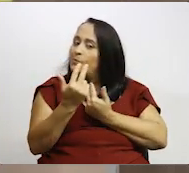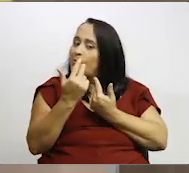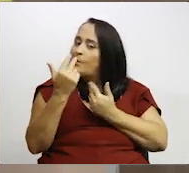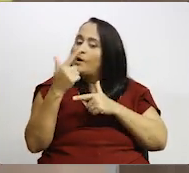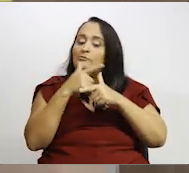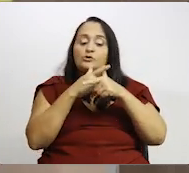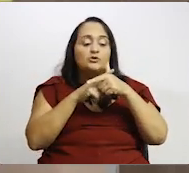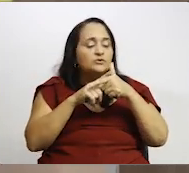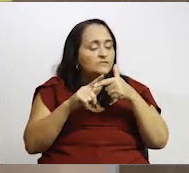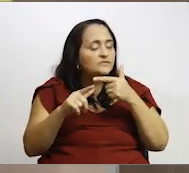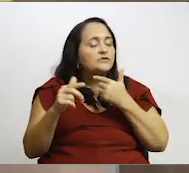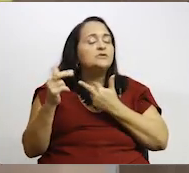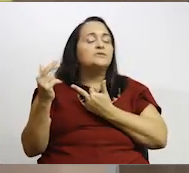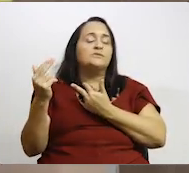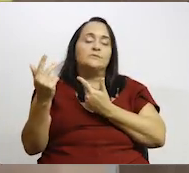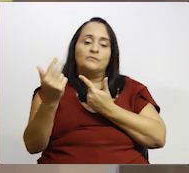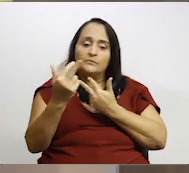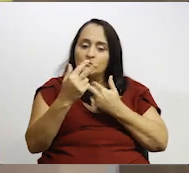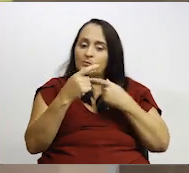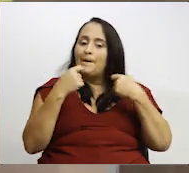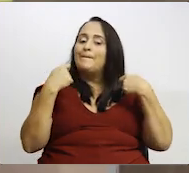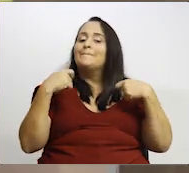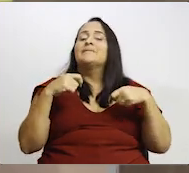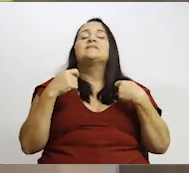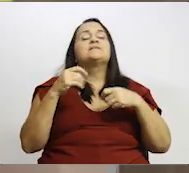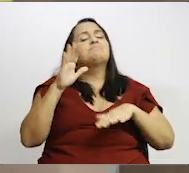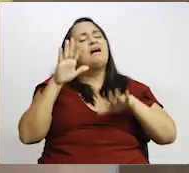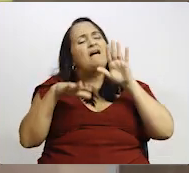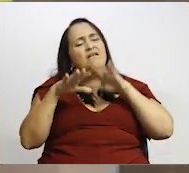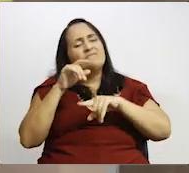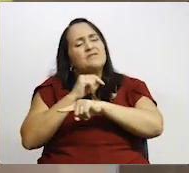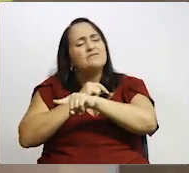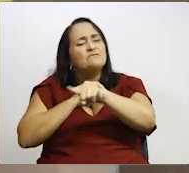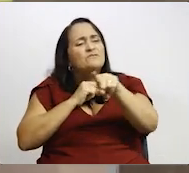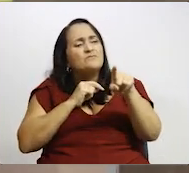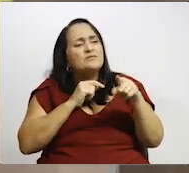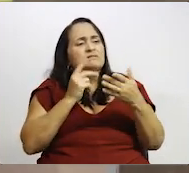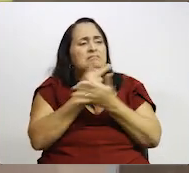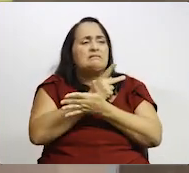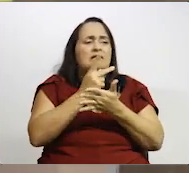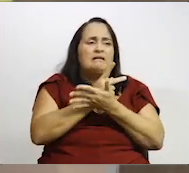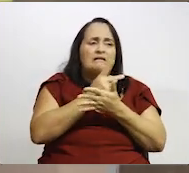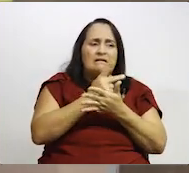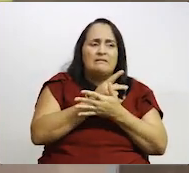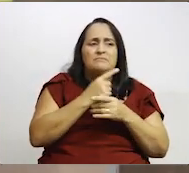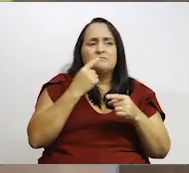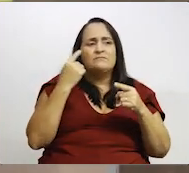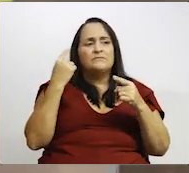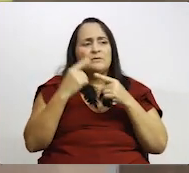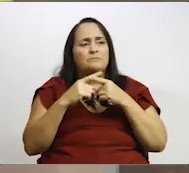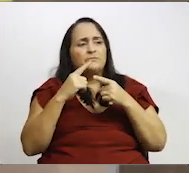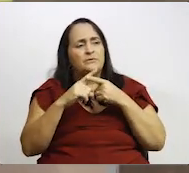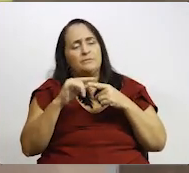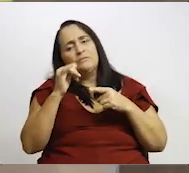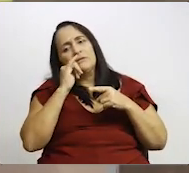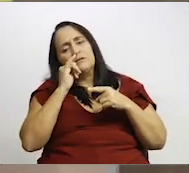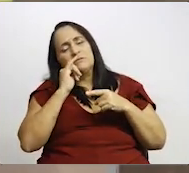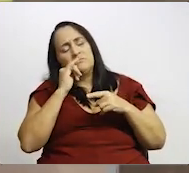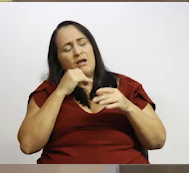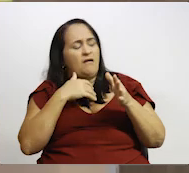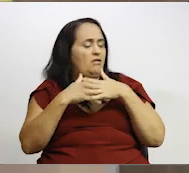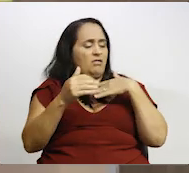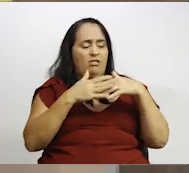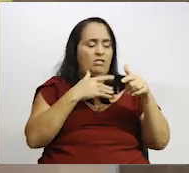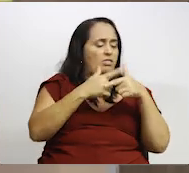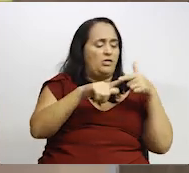iguais. Muitos erros na divisão que vocês cometem parte desse pensamento de dividir de qualquer